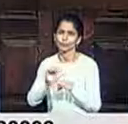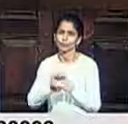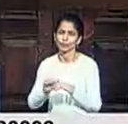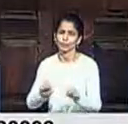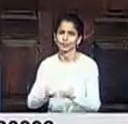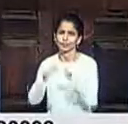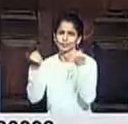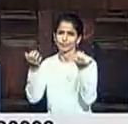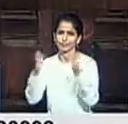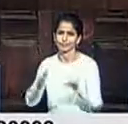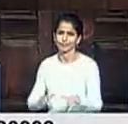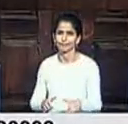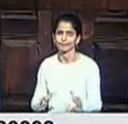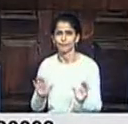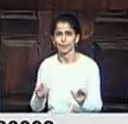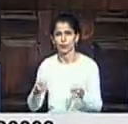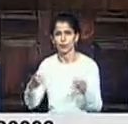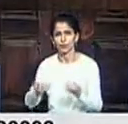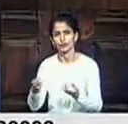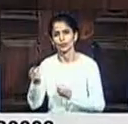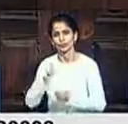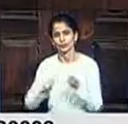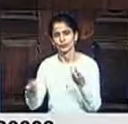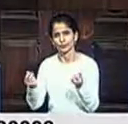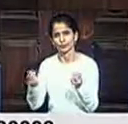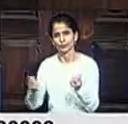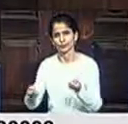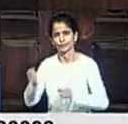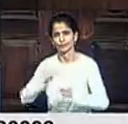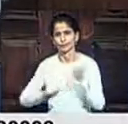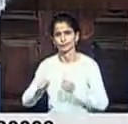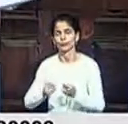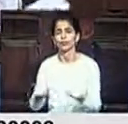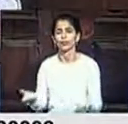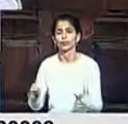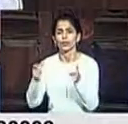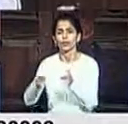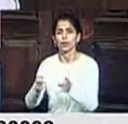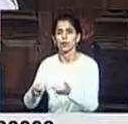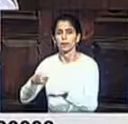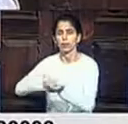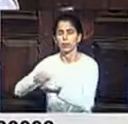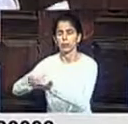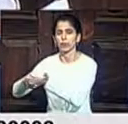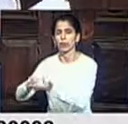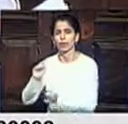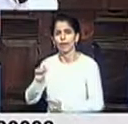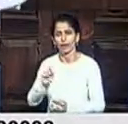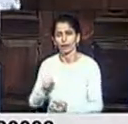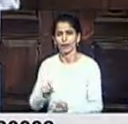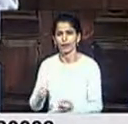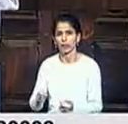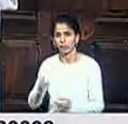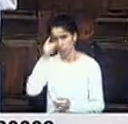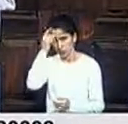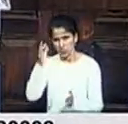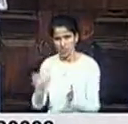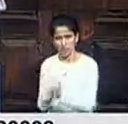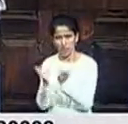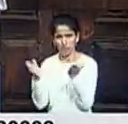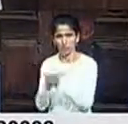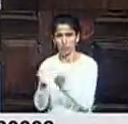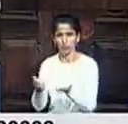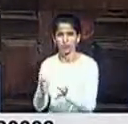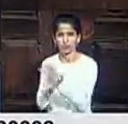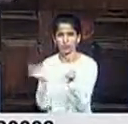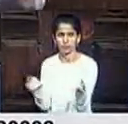recurso. Agora, de onde é que vai sair esse recurso? Vai sair do pobre? Vai sair de quem consome 200 e poucos quilowatts? Ou por que